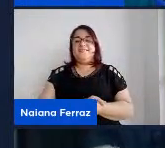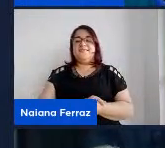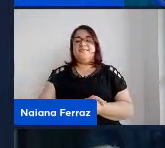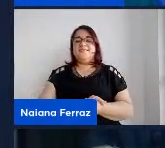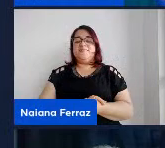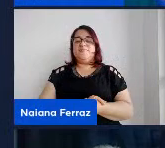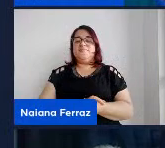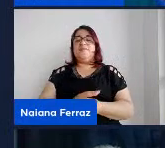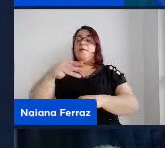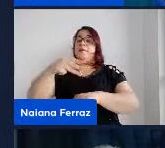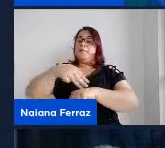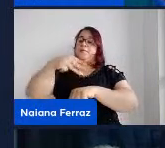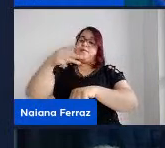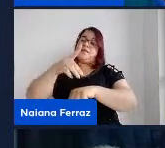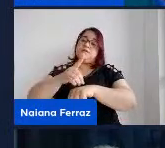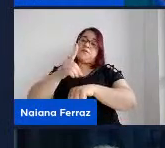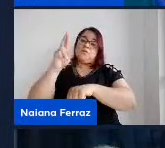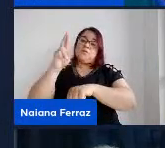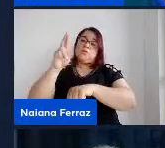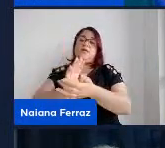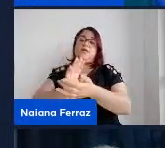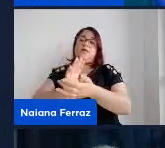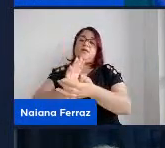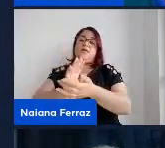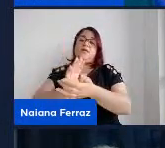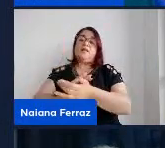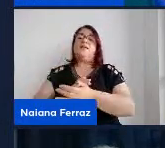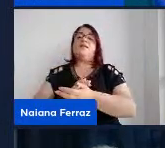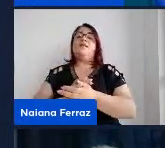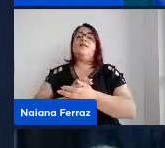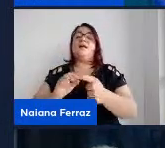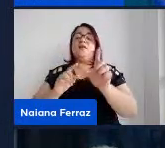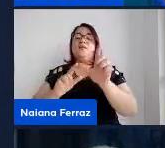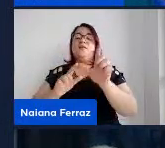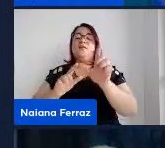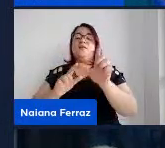Mestrado e doutorado em letras com concentração em linguística aplicada.